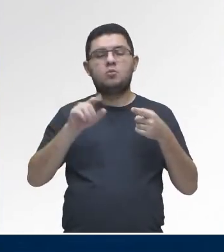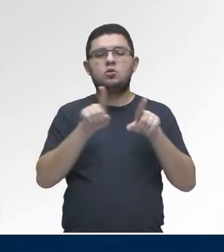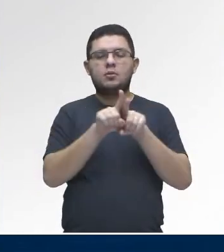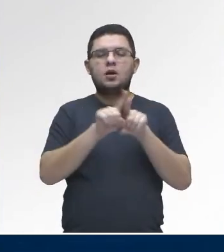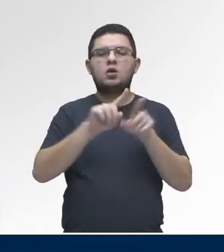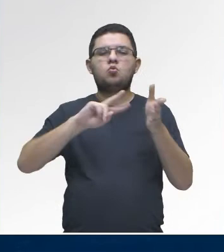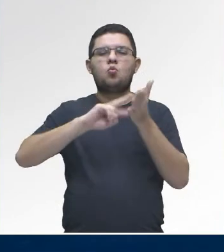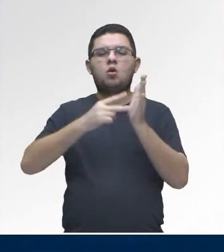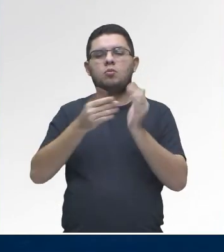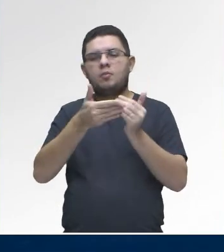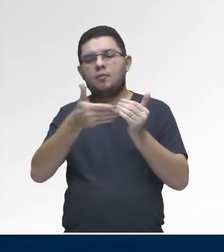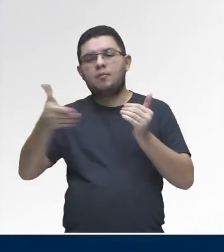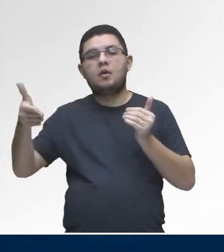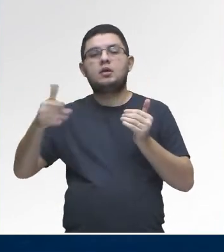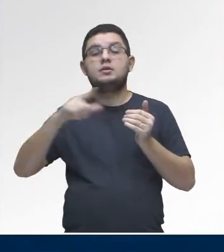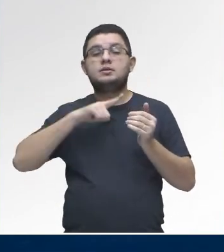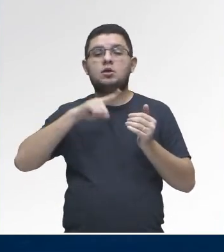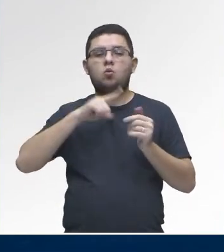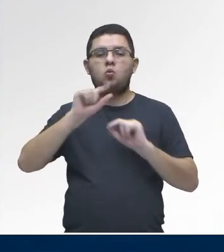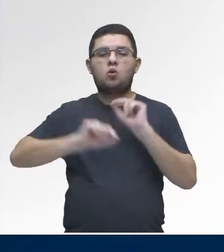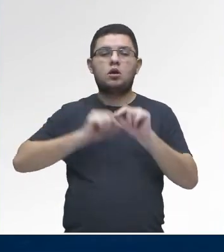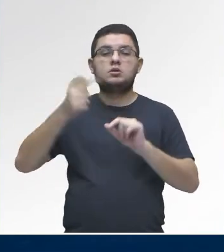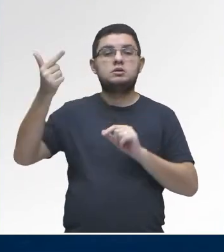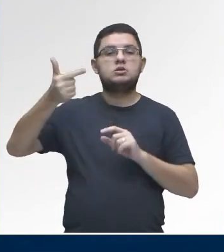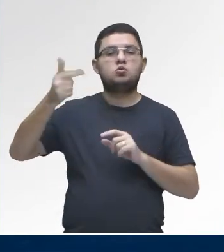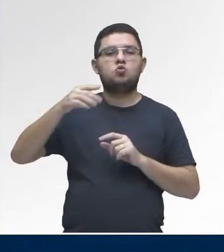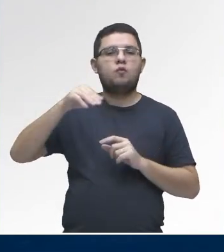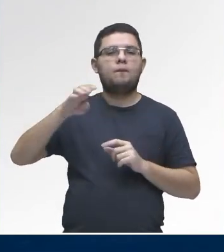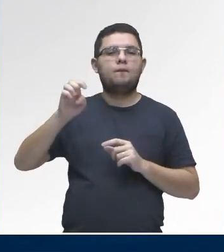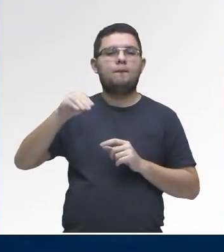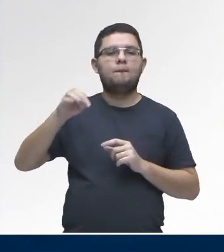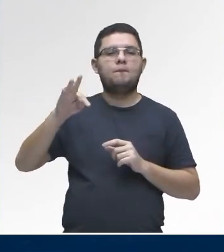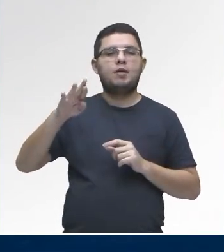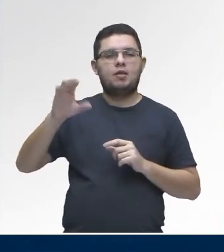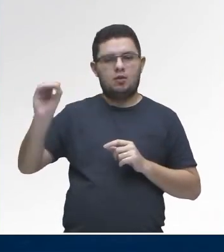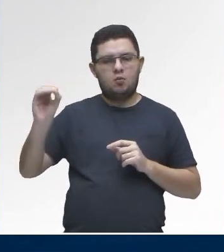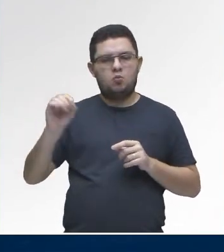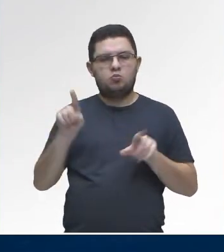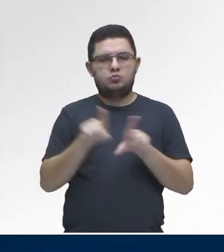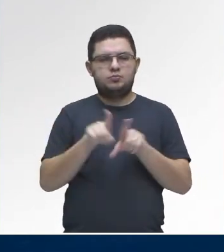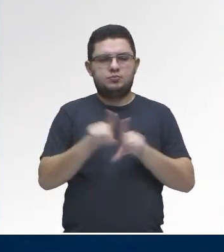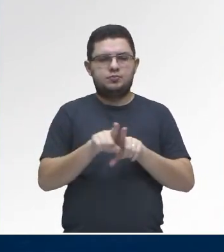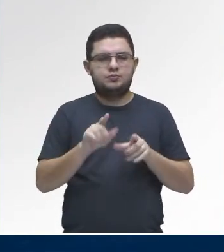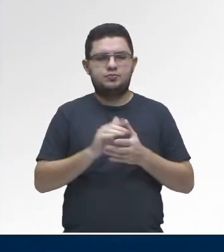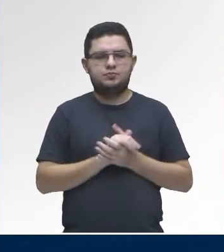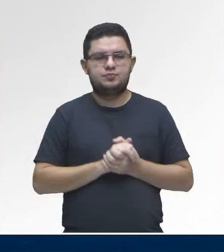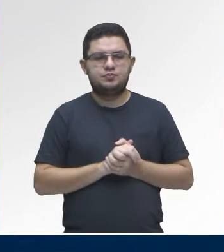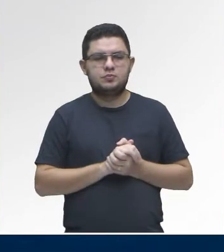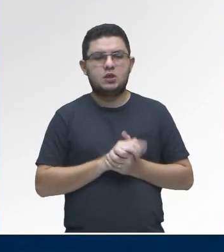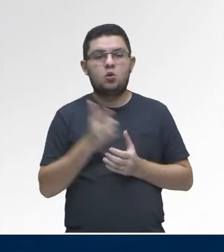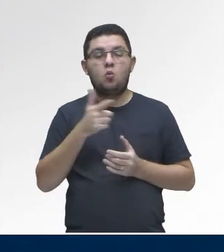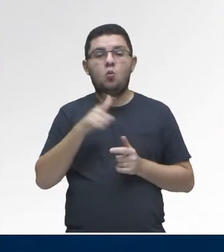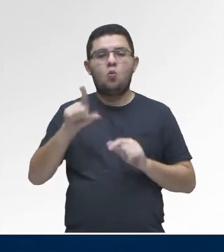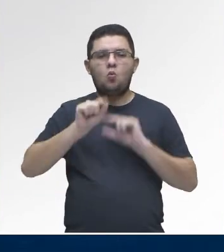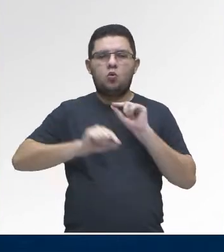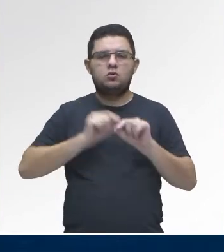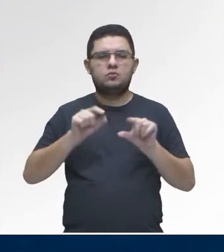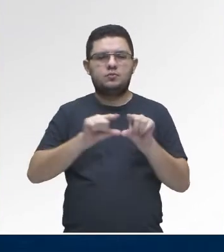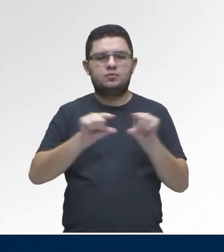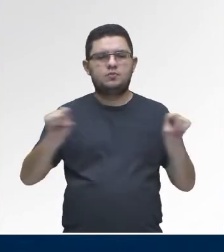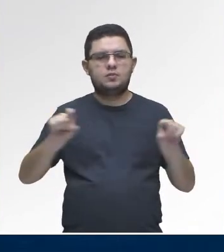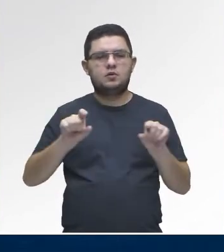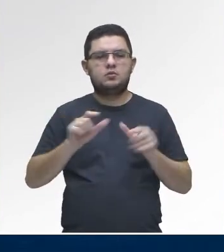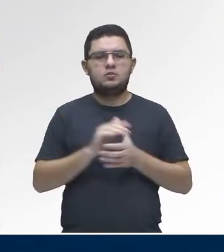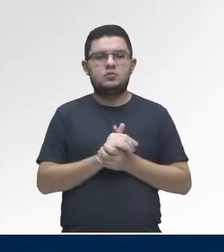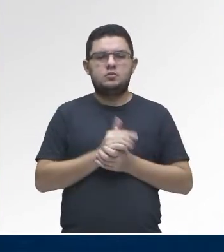o segundo membro. Nós temos uma outra equação aqui, que é 2x igual a